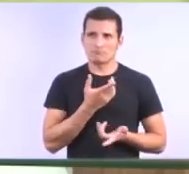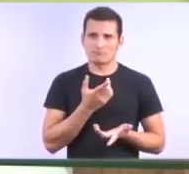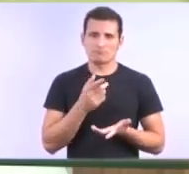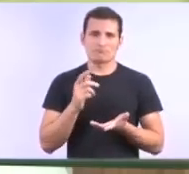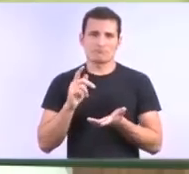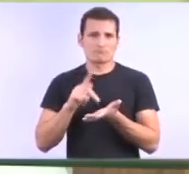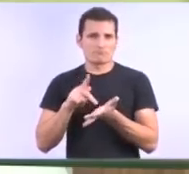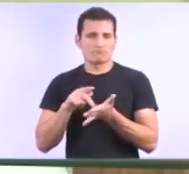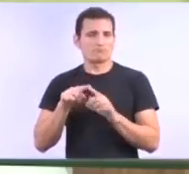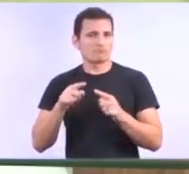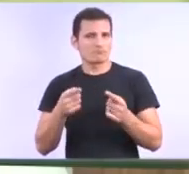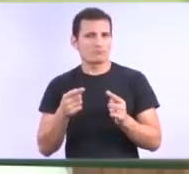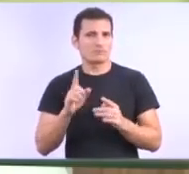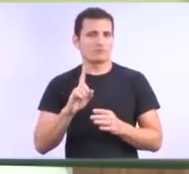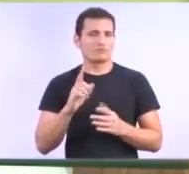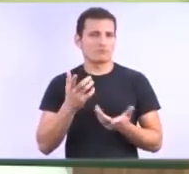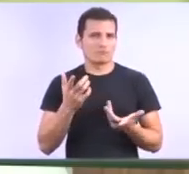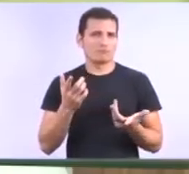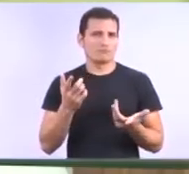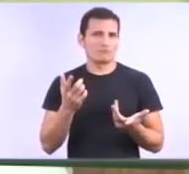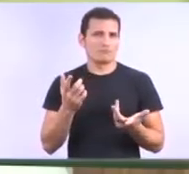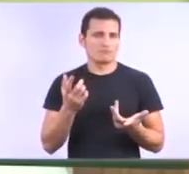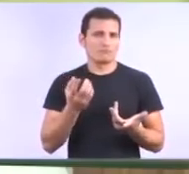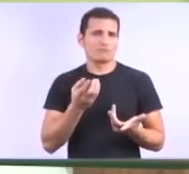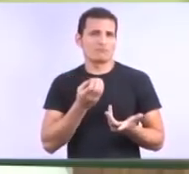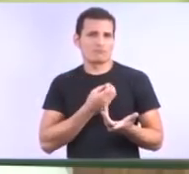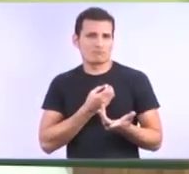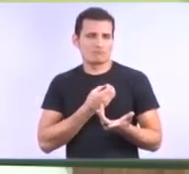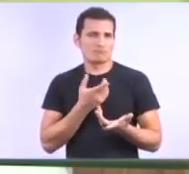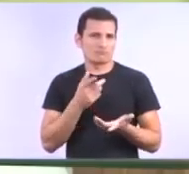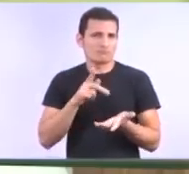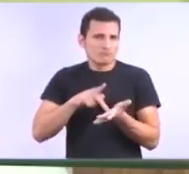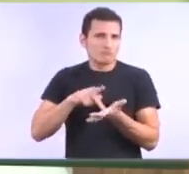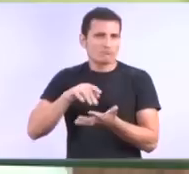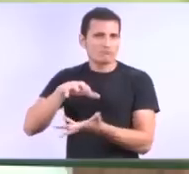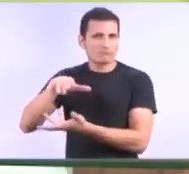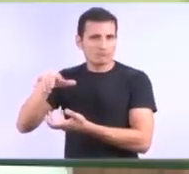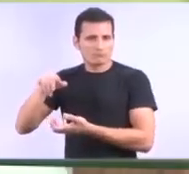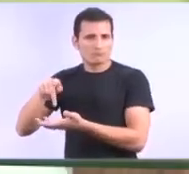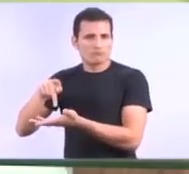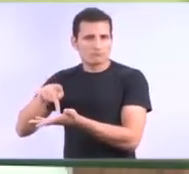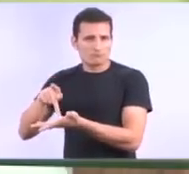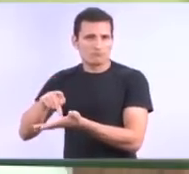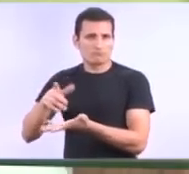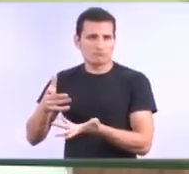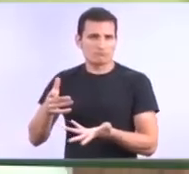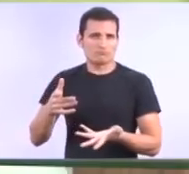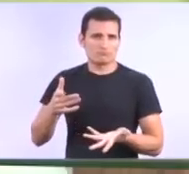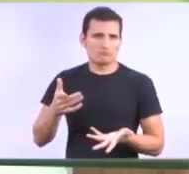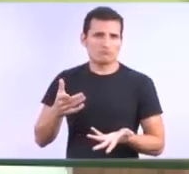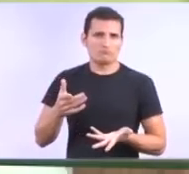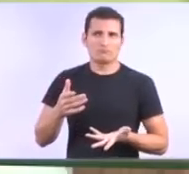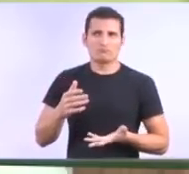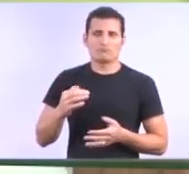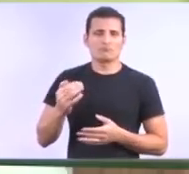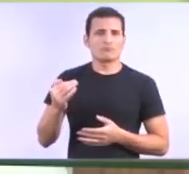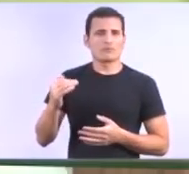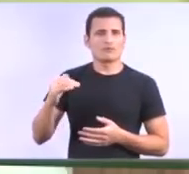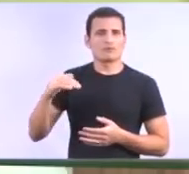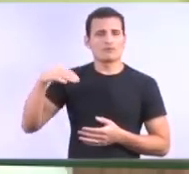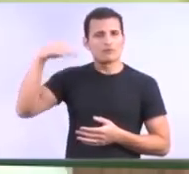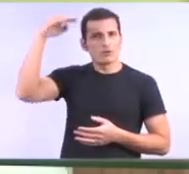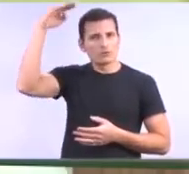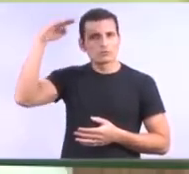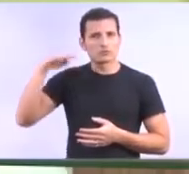mas não é um valor válido para o mundo real que nós estamos trabalhando. Uma altura é impossível alguém ter